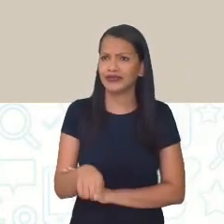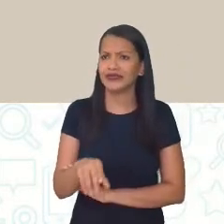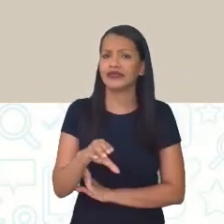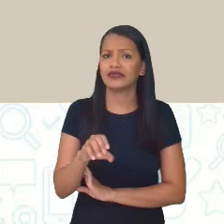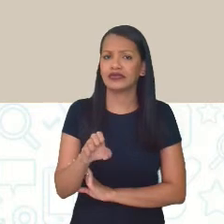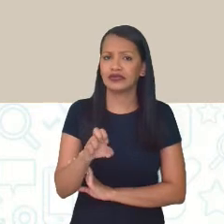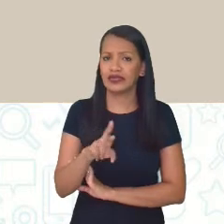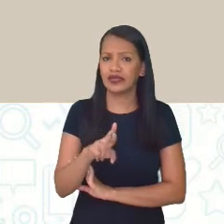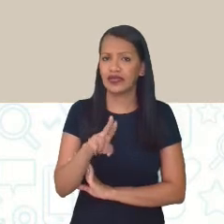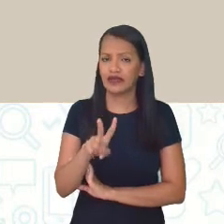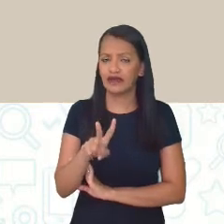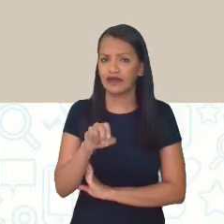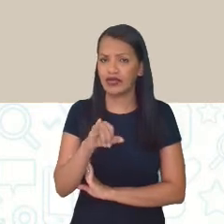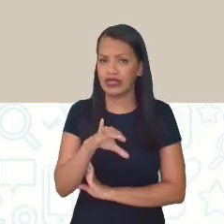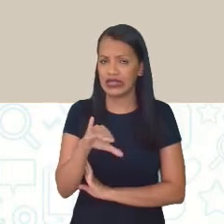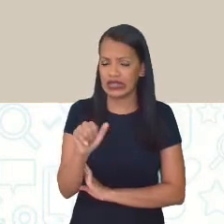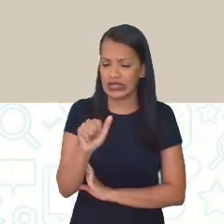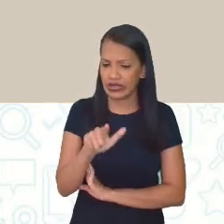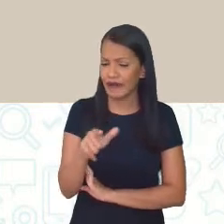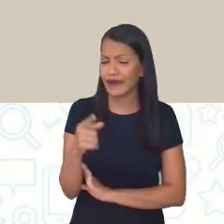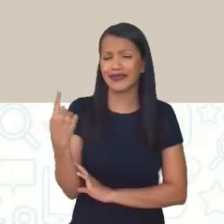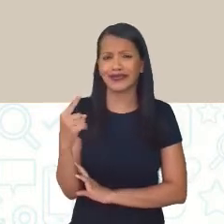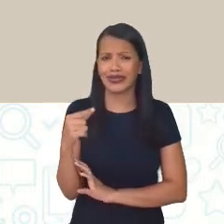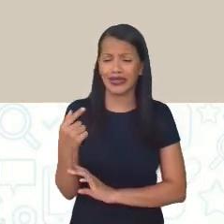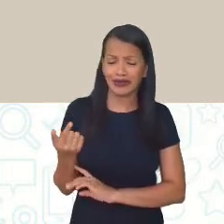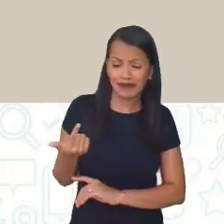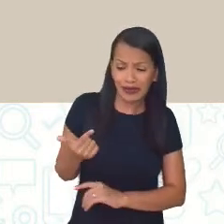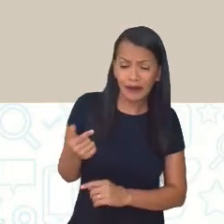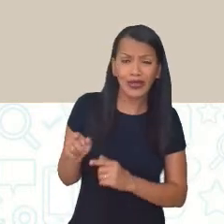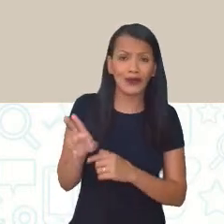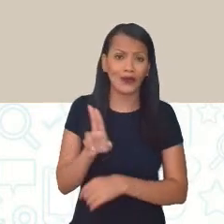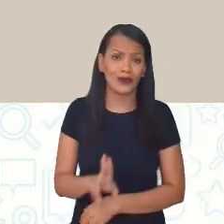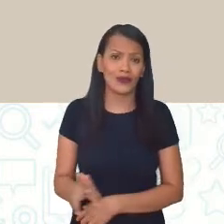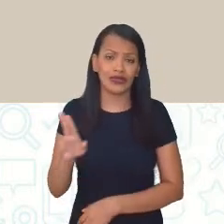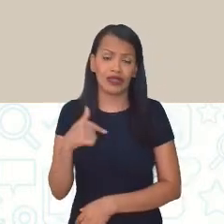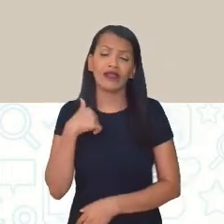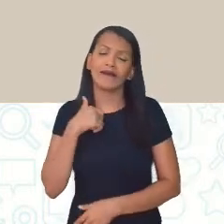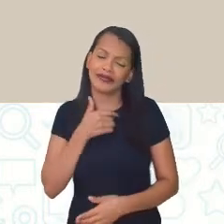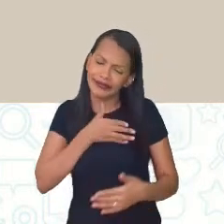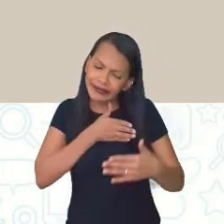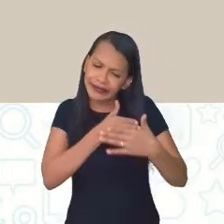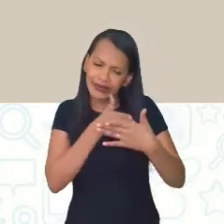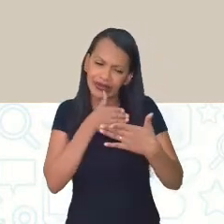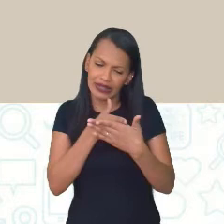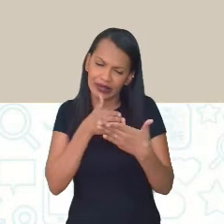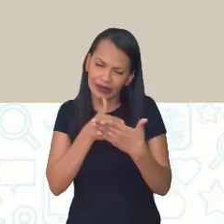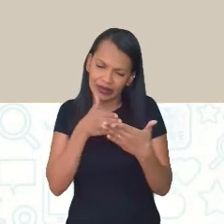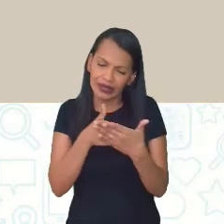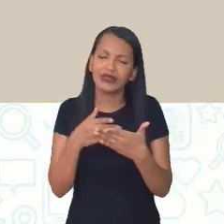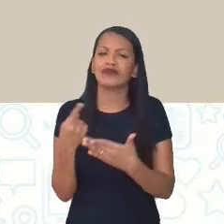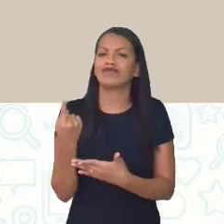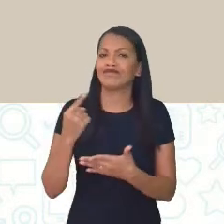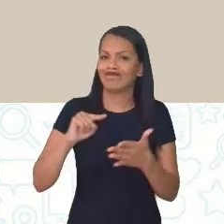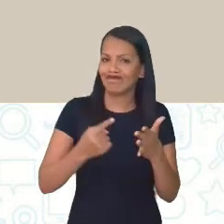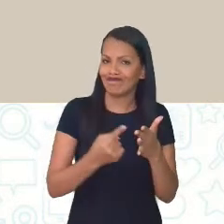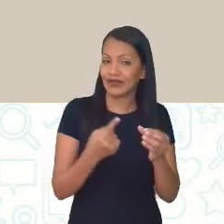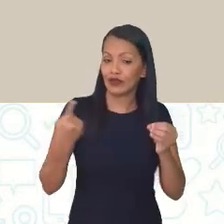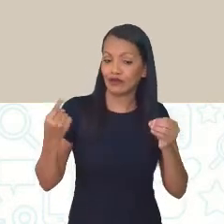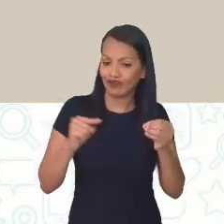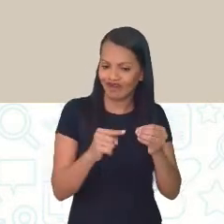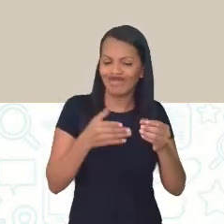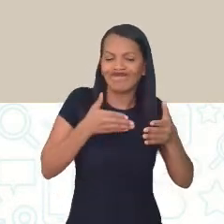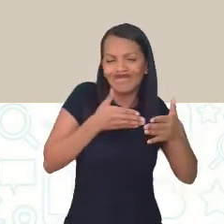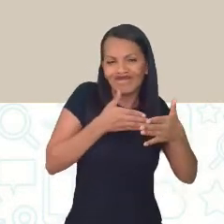é um contraceptivo de barreira. Vai também impedir a entrada dos espermatozoides pelo colo uterino. E esses